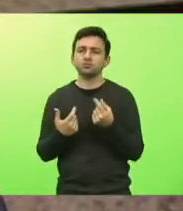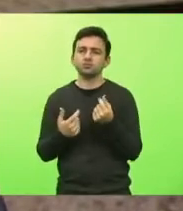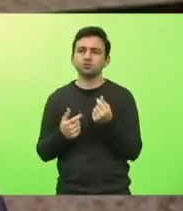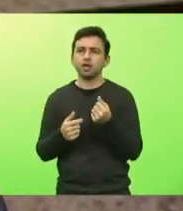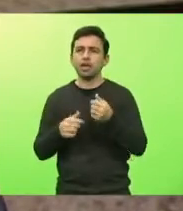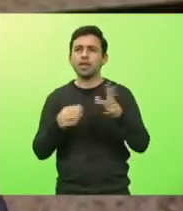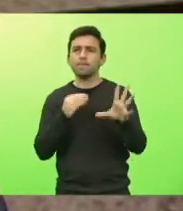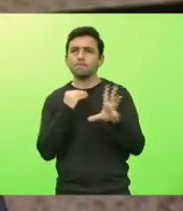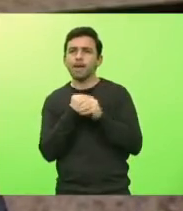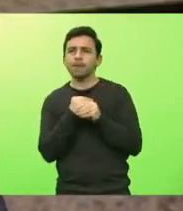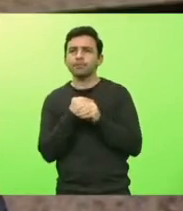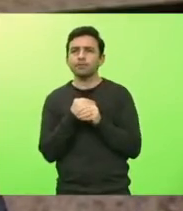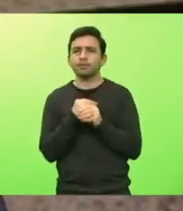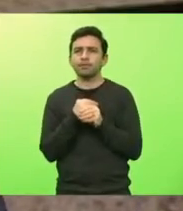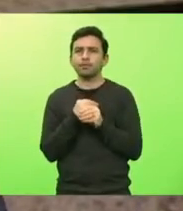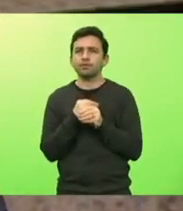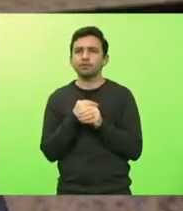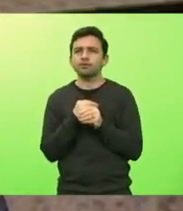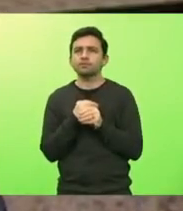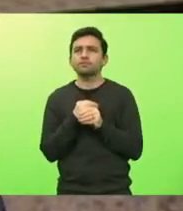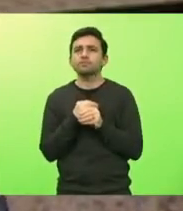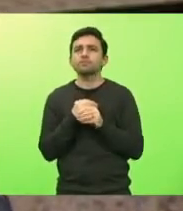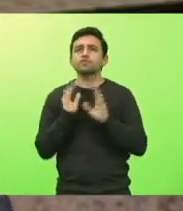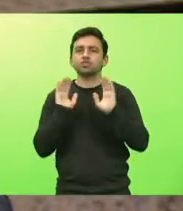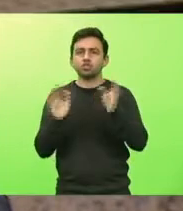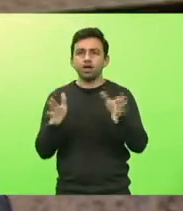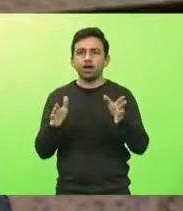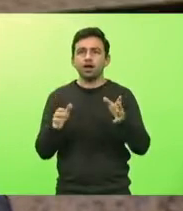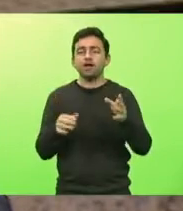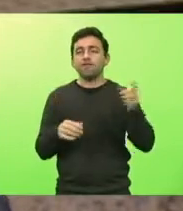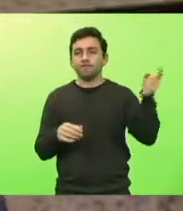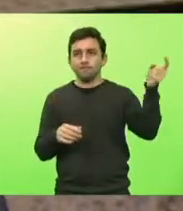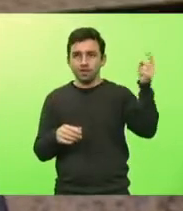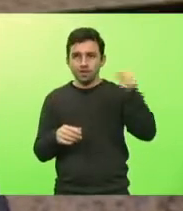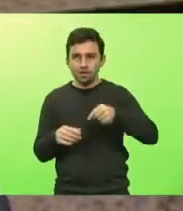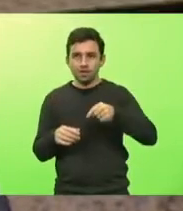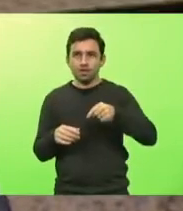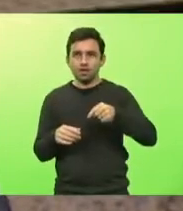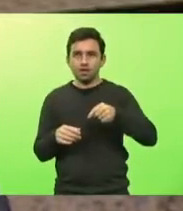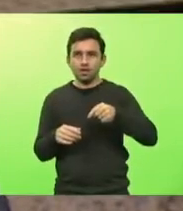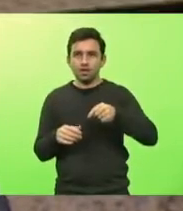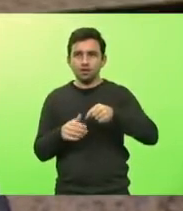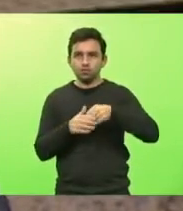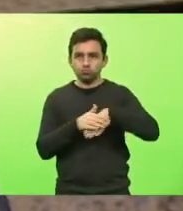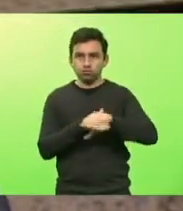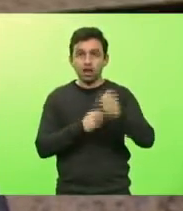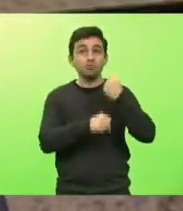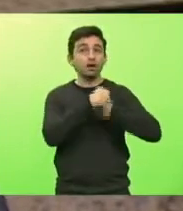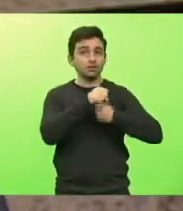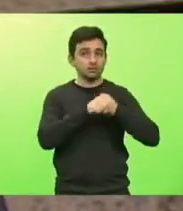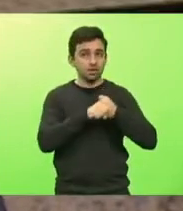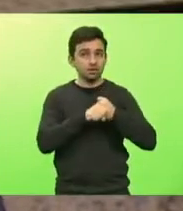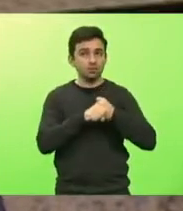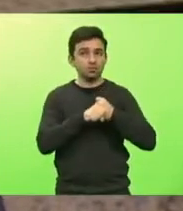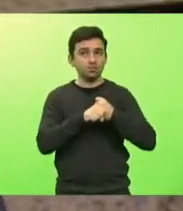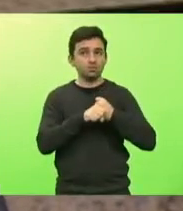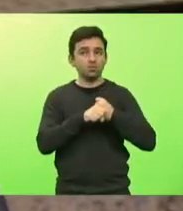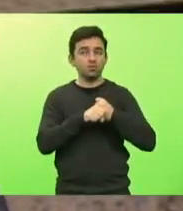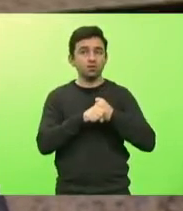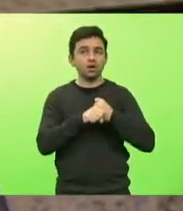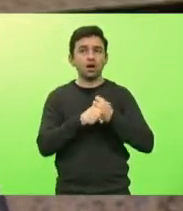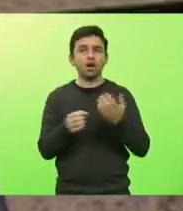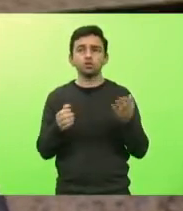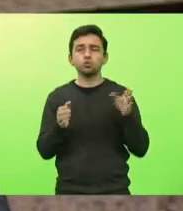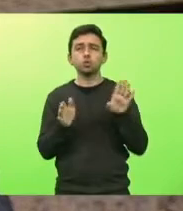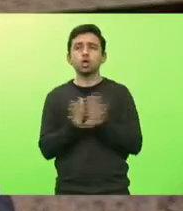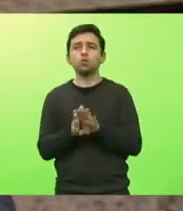parlamentares que já vieram do fundo, para o fundo estadual no ano passado e ainda não chegaram também na